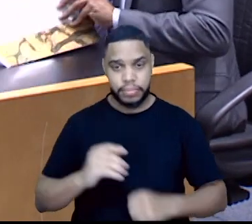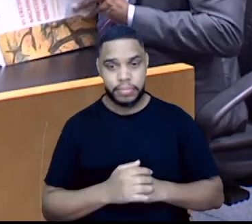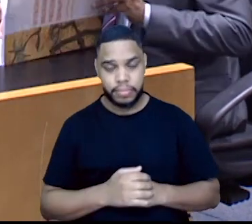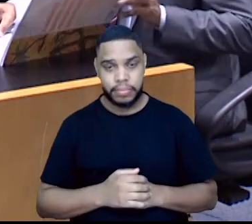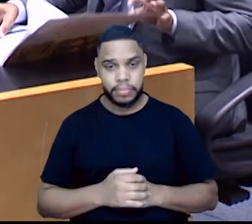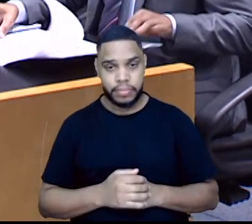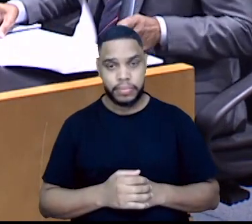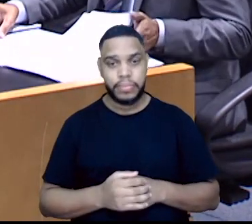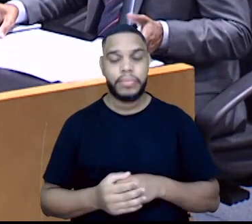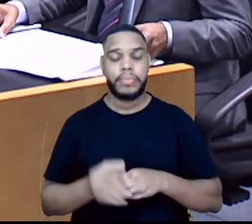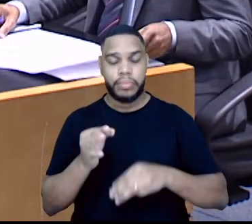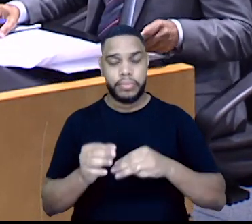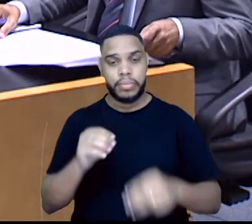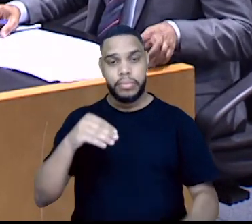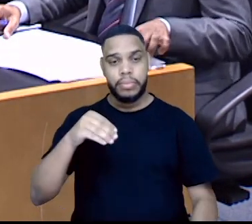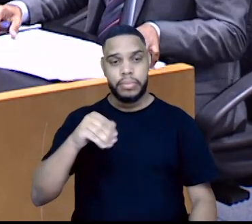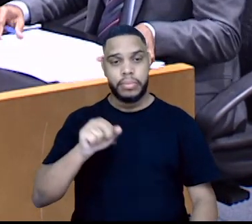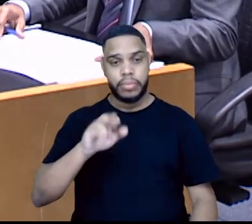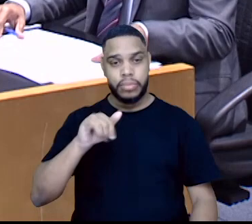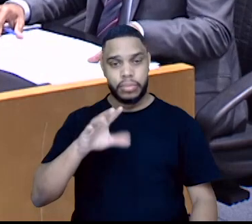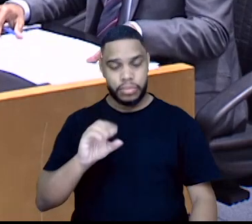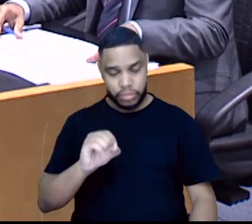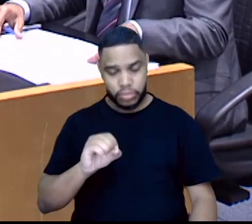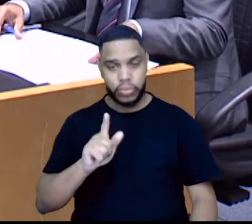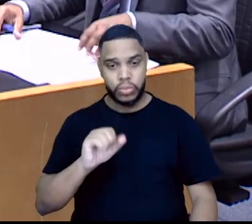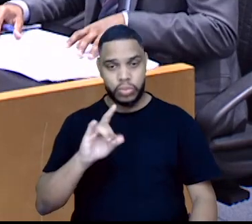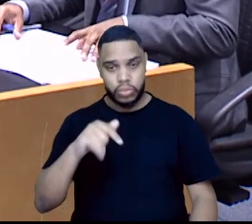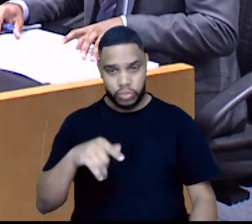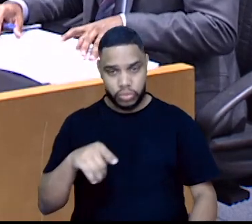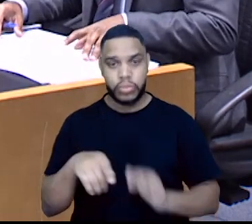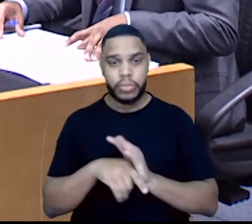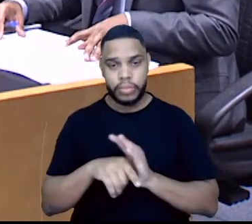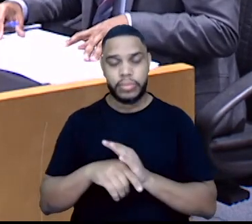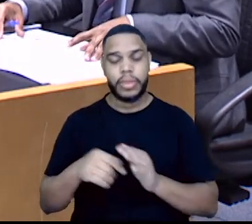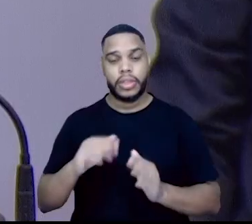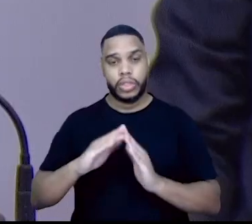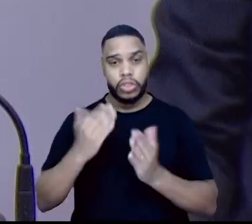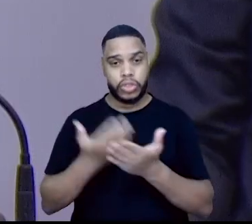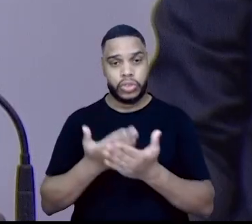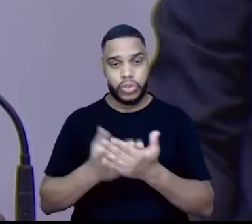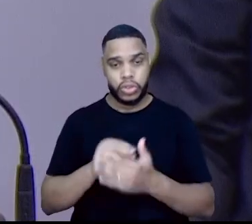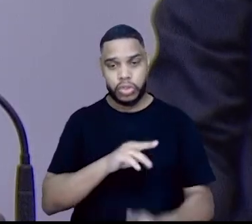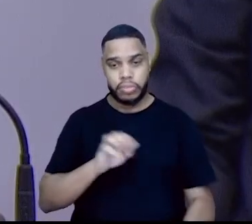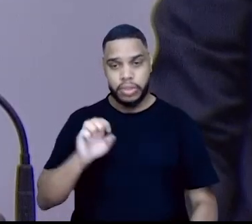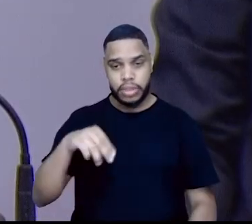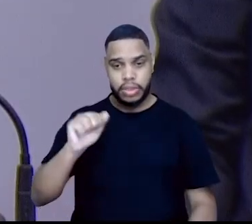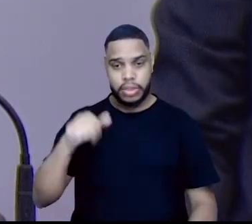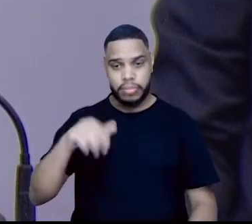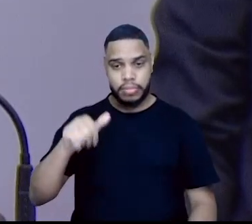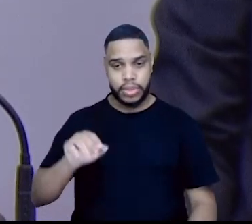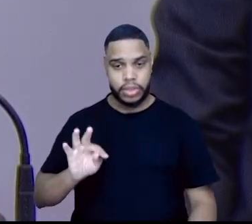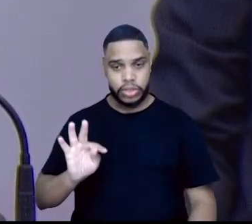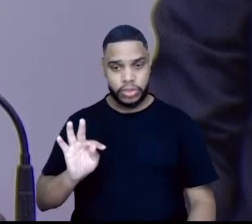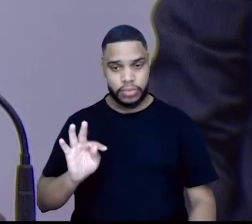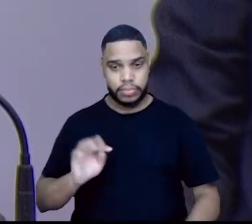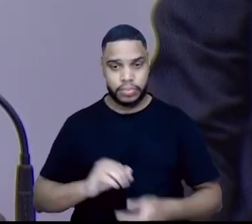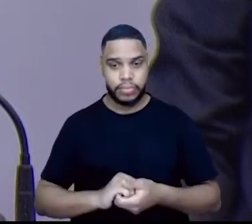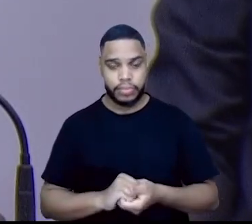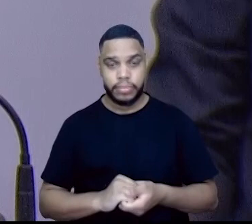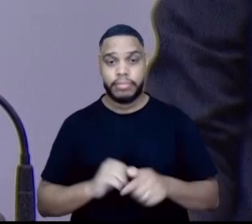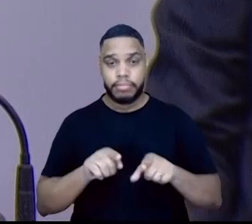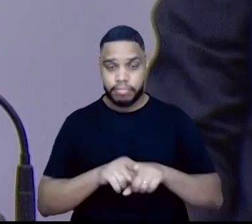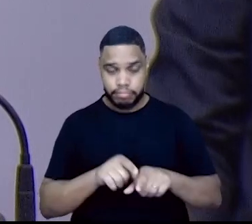Maurício Godinho Delgado, diretor da nossa Escola Nacional de Formação e Aperfeiçoamento de Magistrados da Justiça do Trabalho. E nas pessoas de